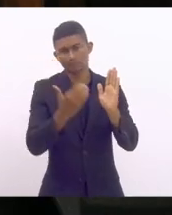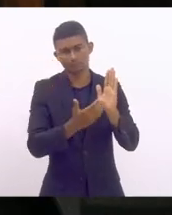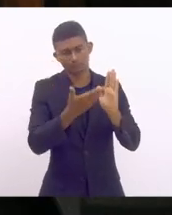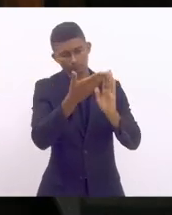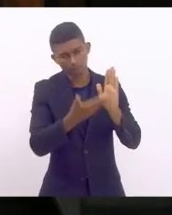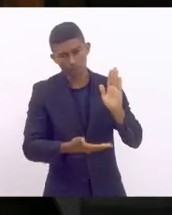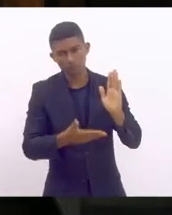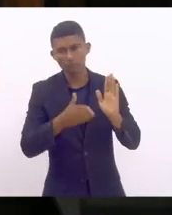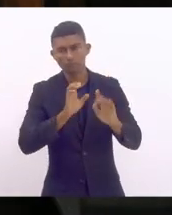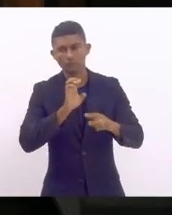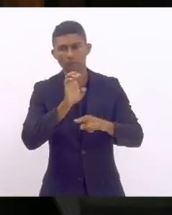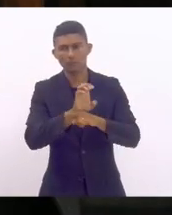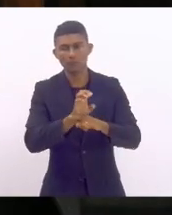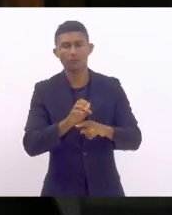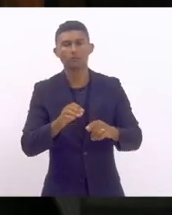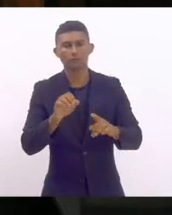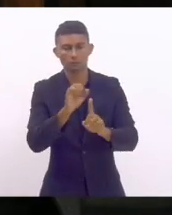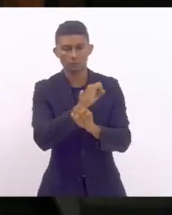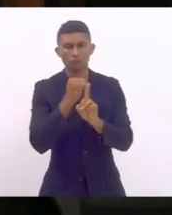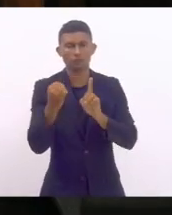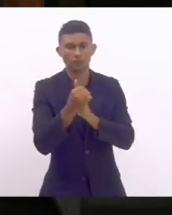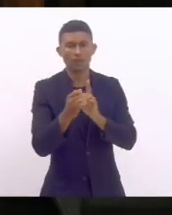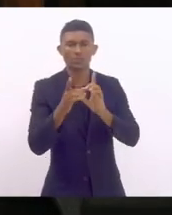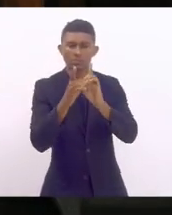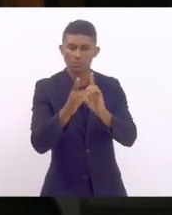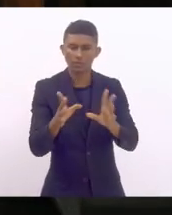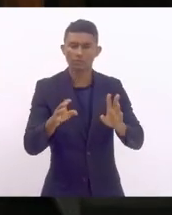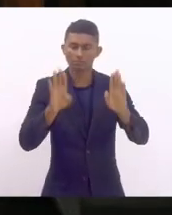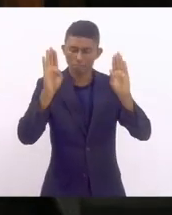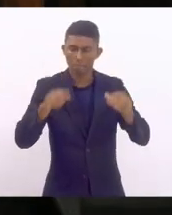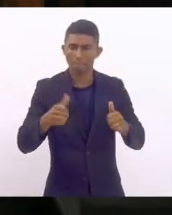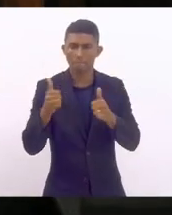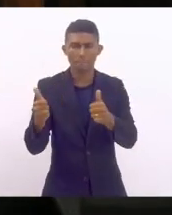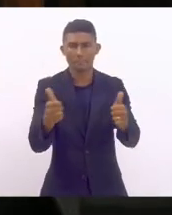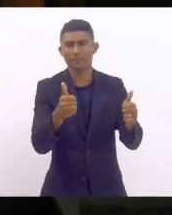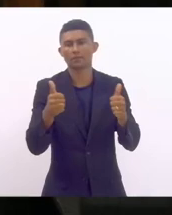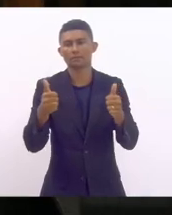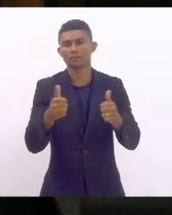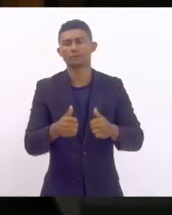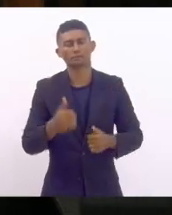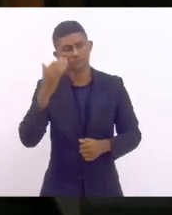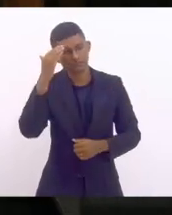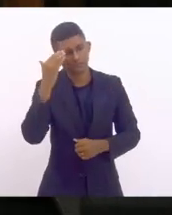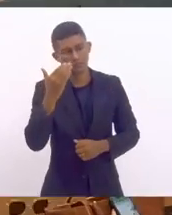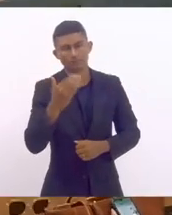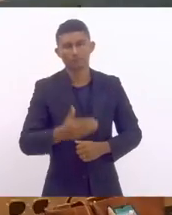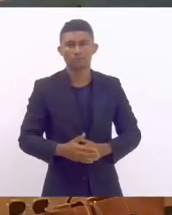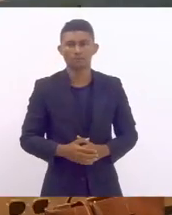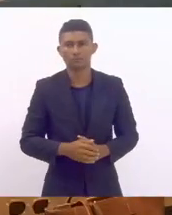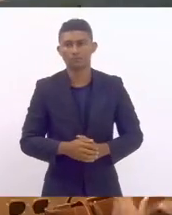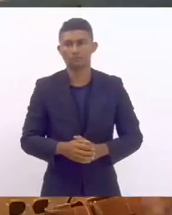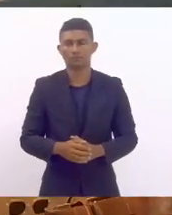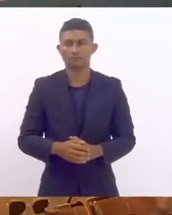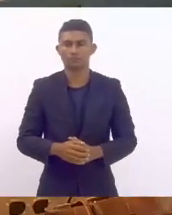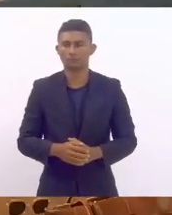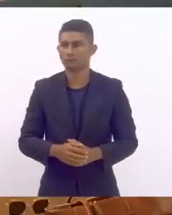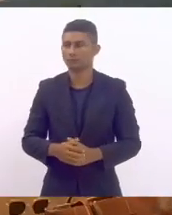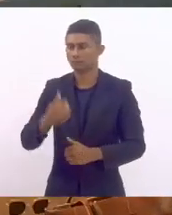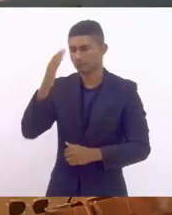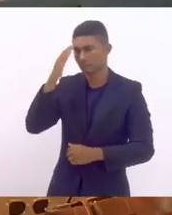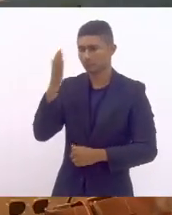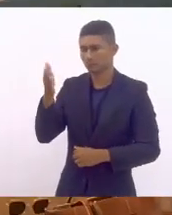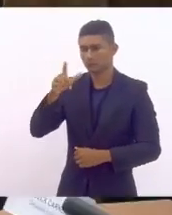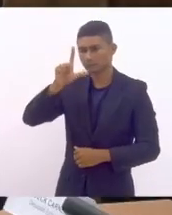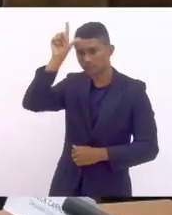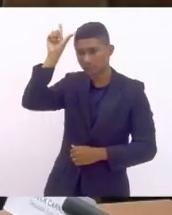pelo Estado democrático de direito e pelo Estado do bem-estar Social Muito obrigado a Oi Gabi